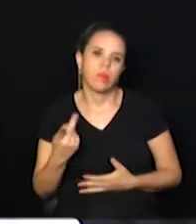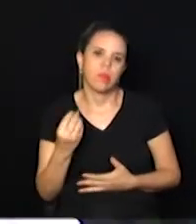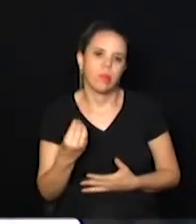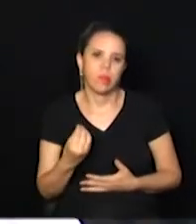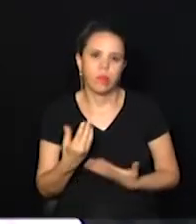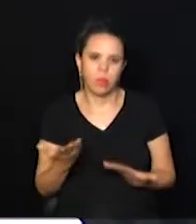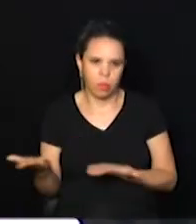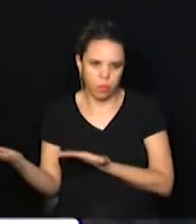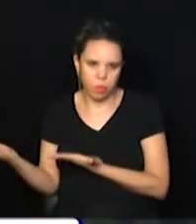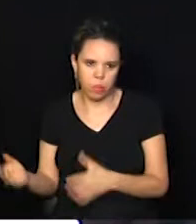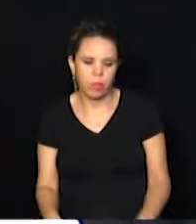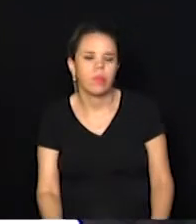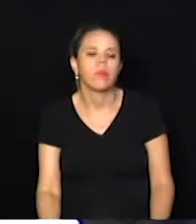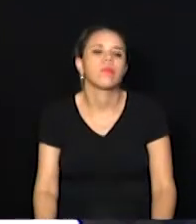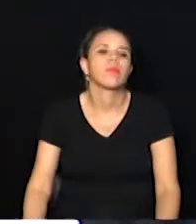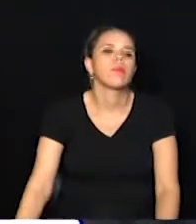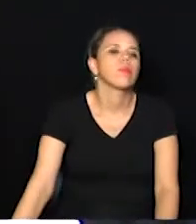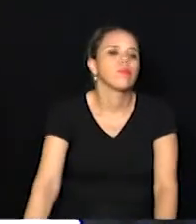por favor.